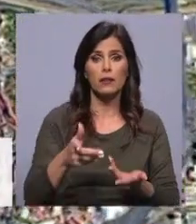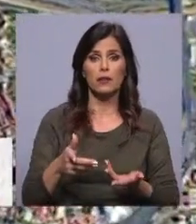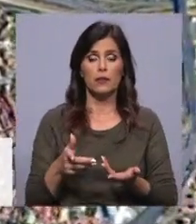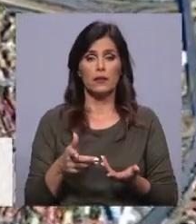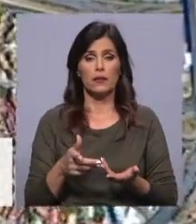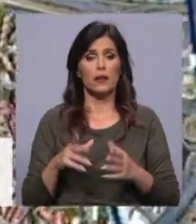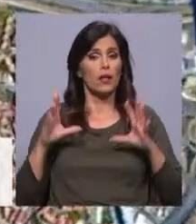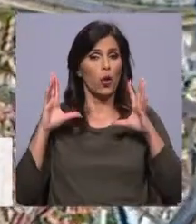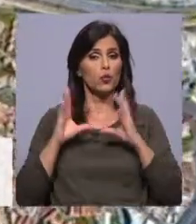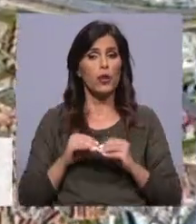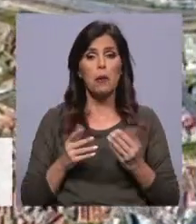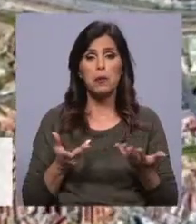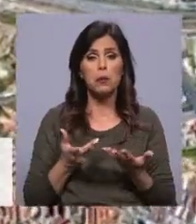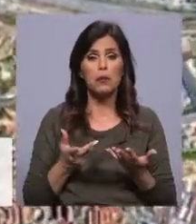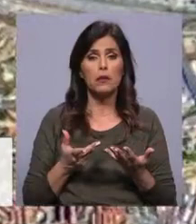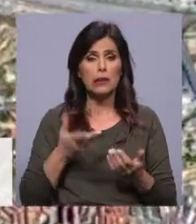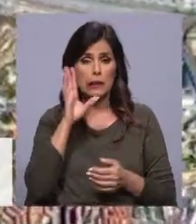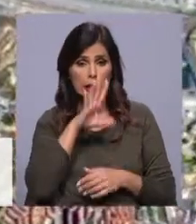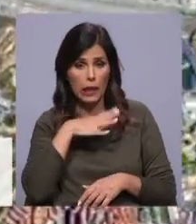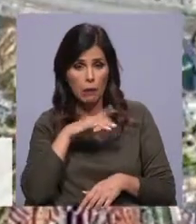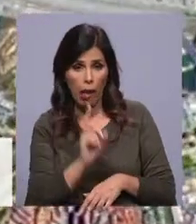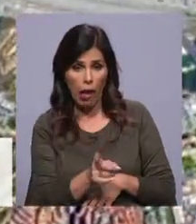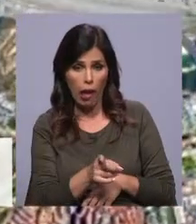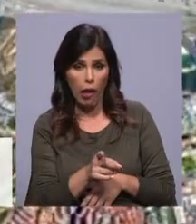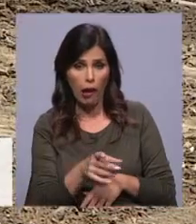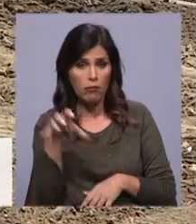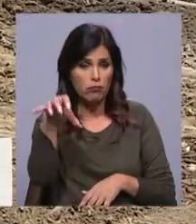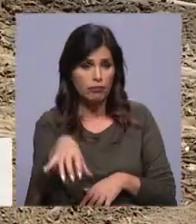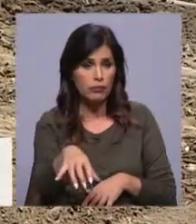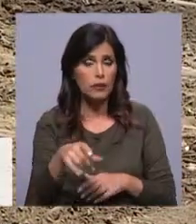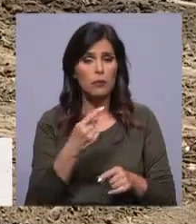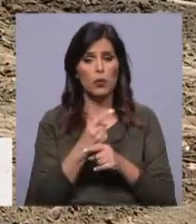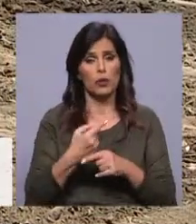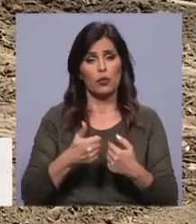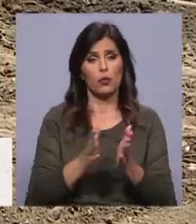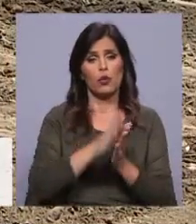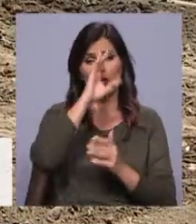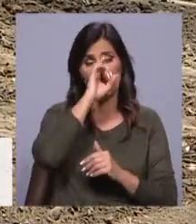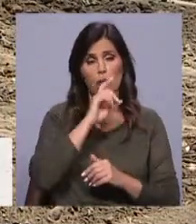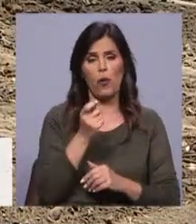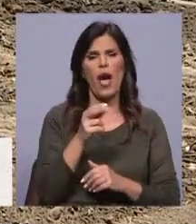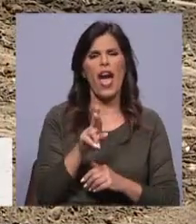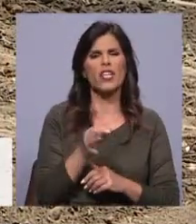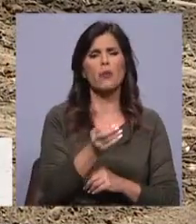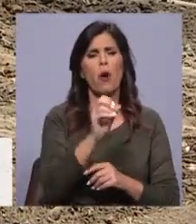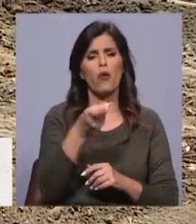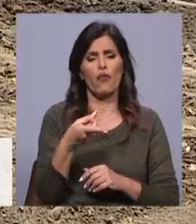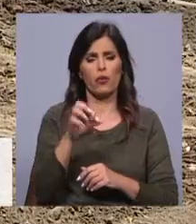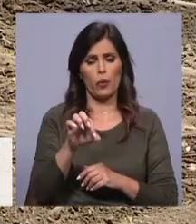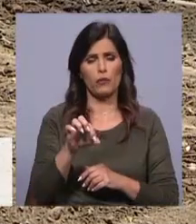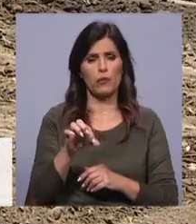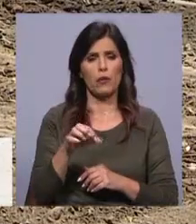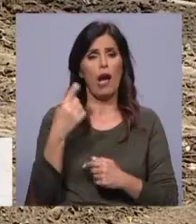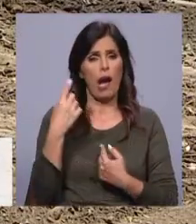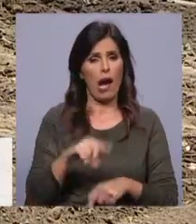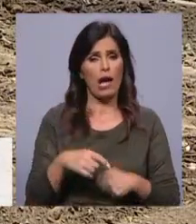não sabe sequer se a queremos ali porque toda a gente se lembra Por exemplo quando foi 98 há gastos